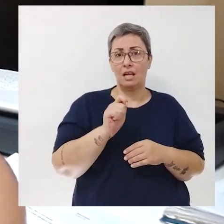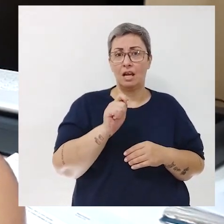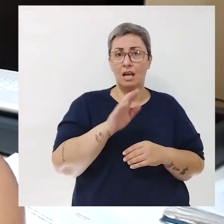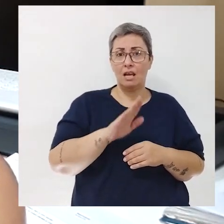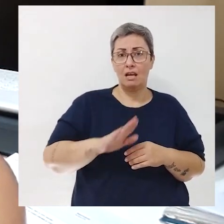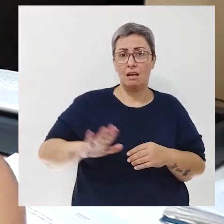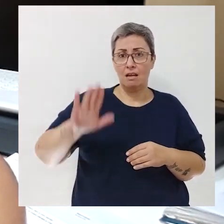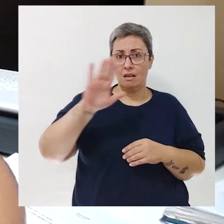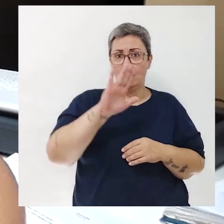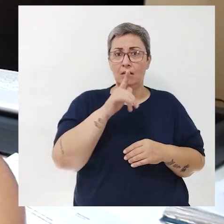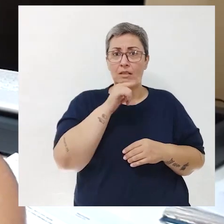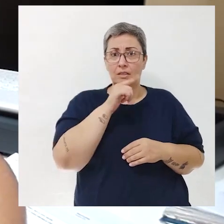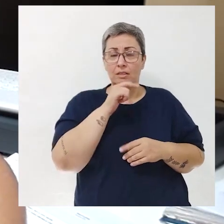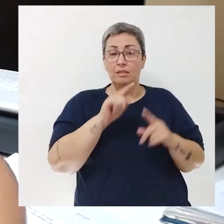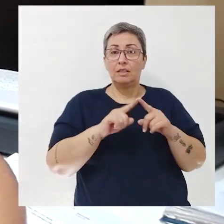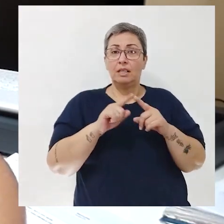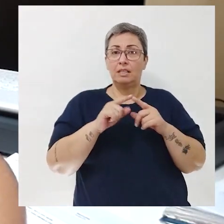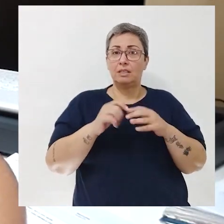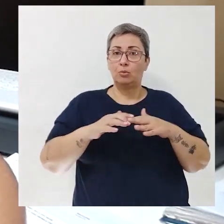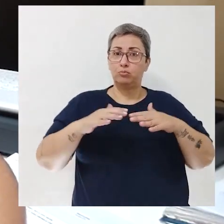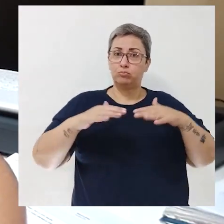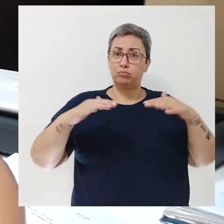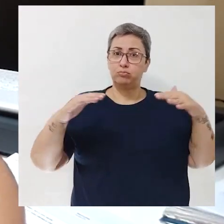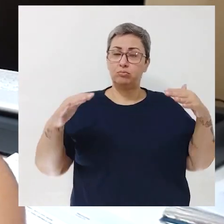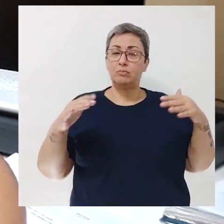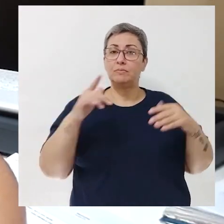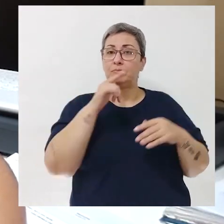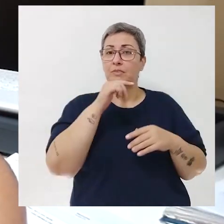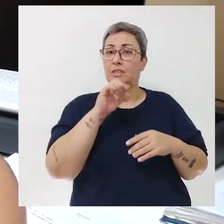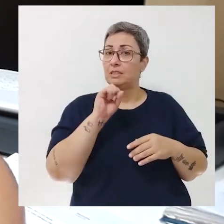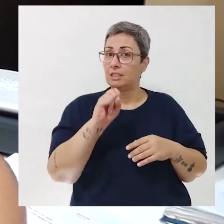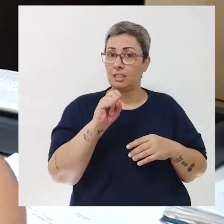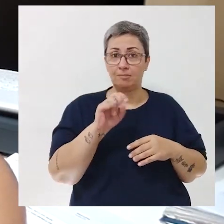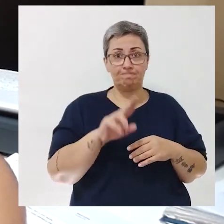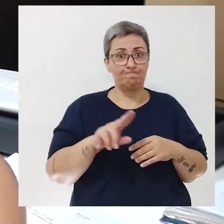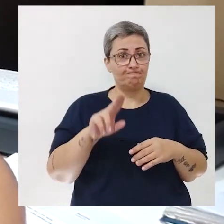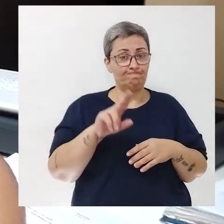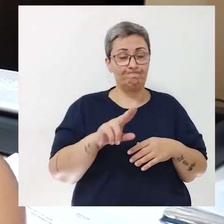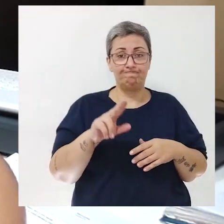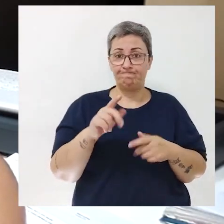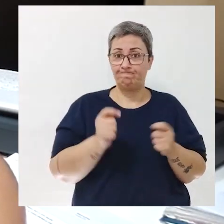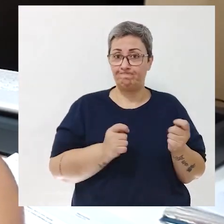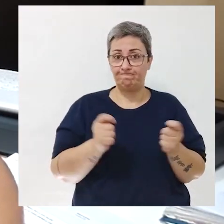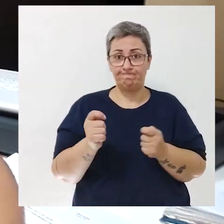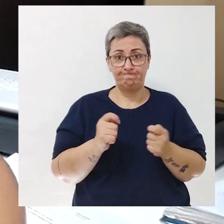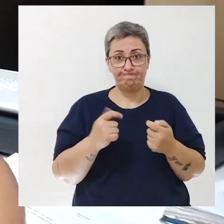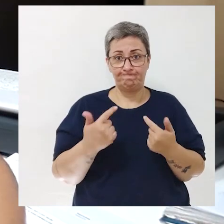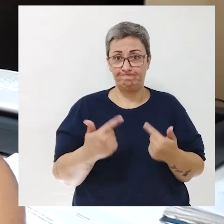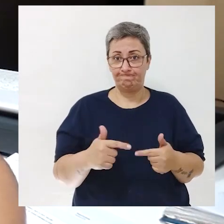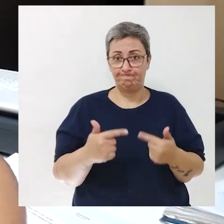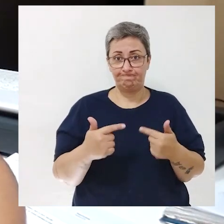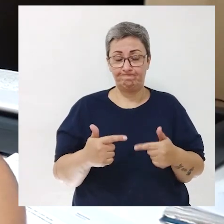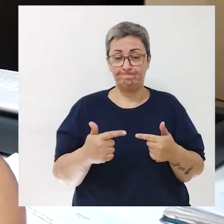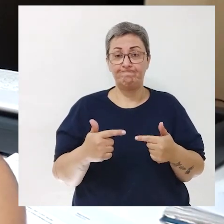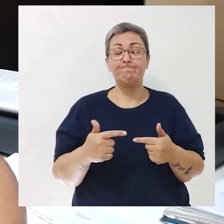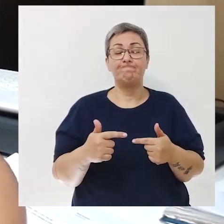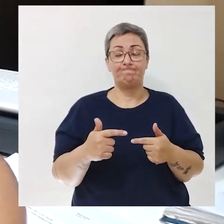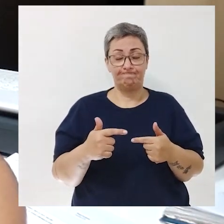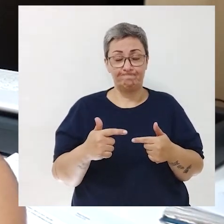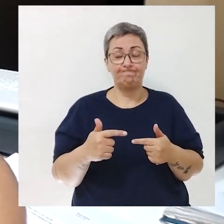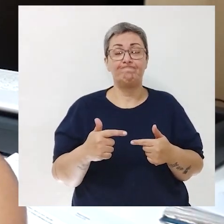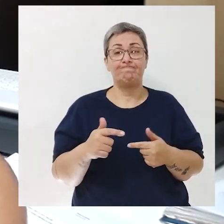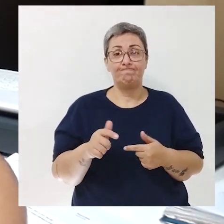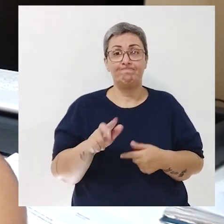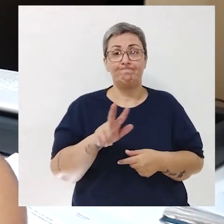de Água, essa abundância, se não usada de modo racional,